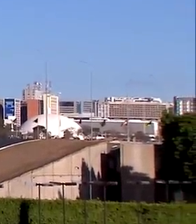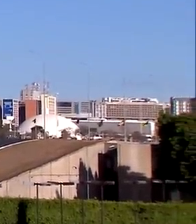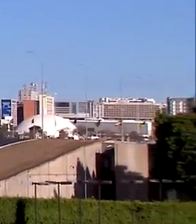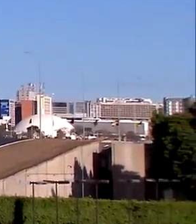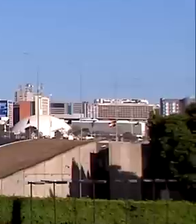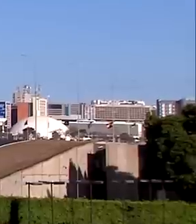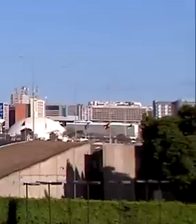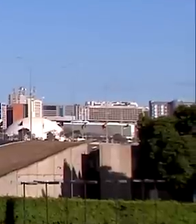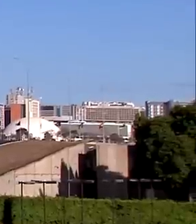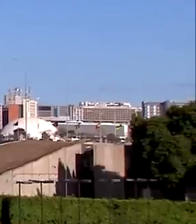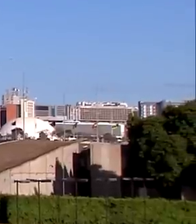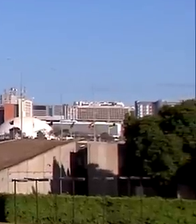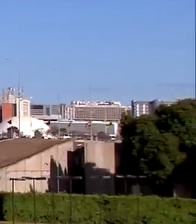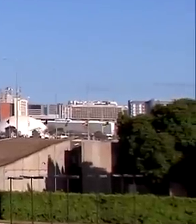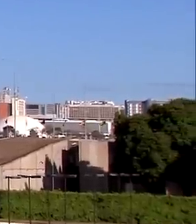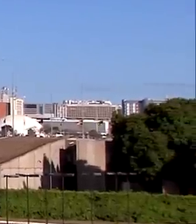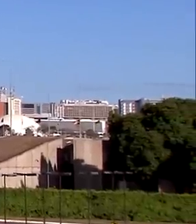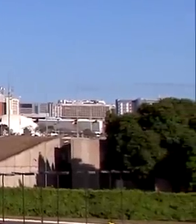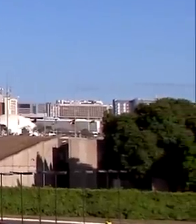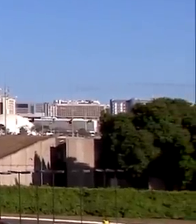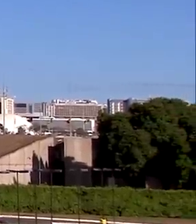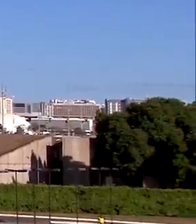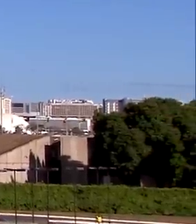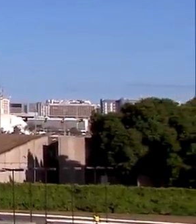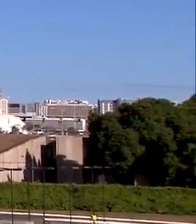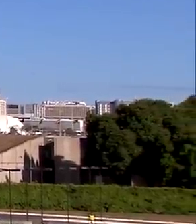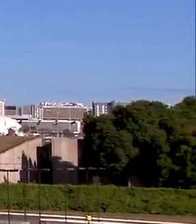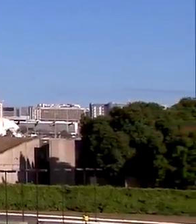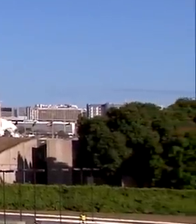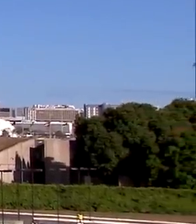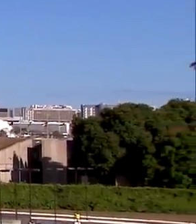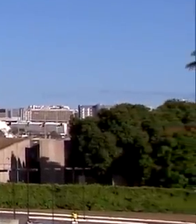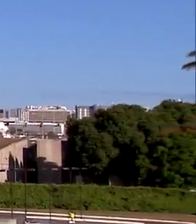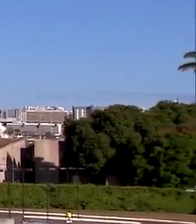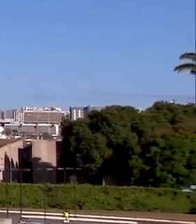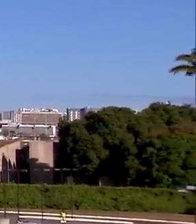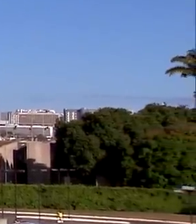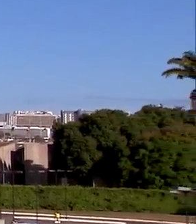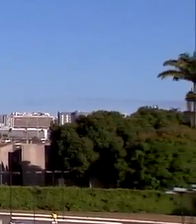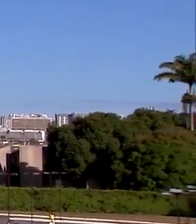E aí E aí